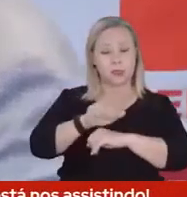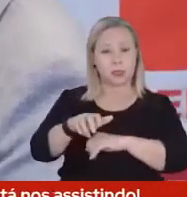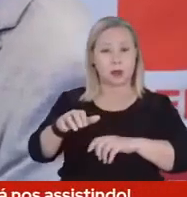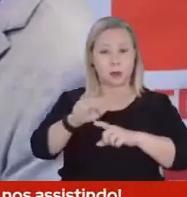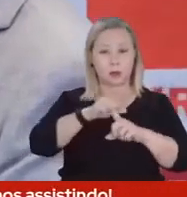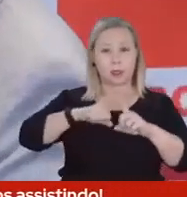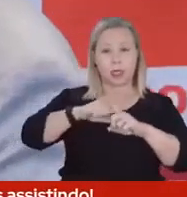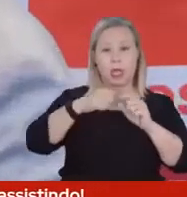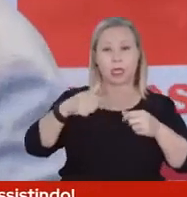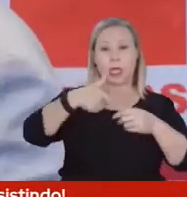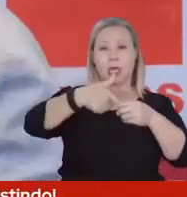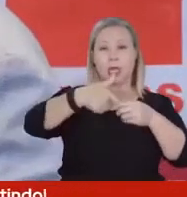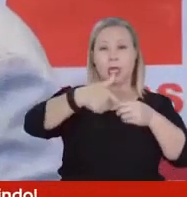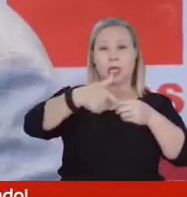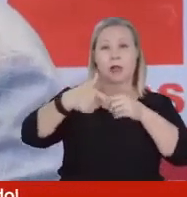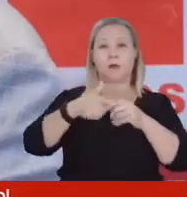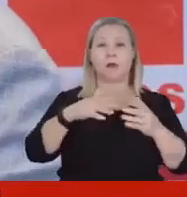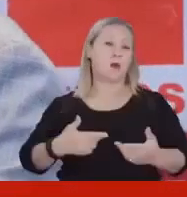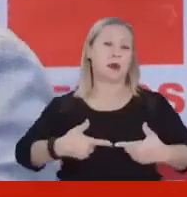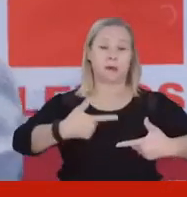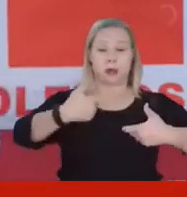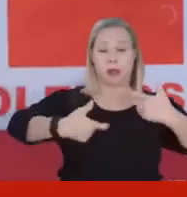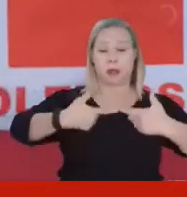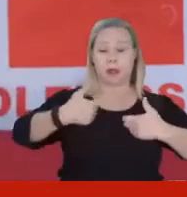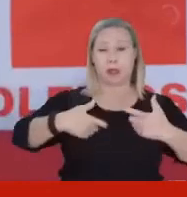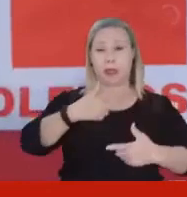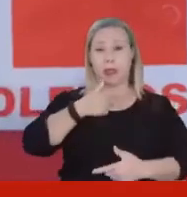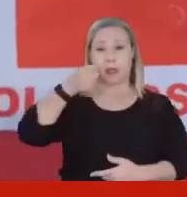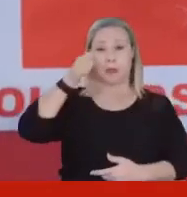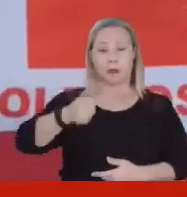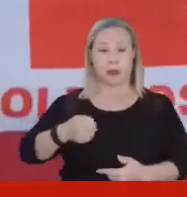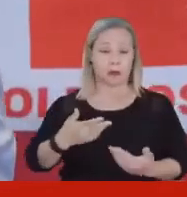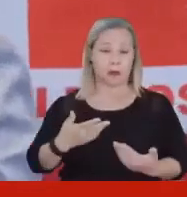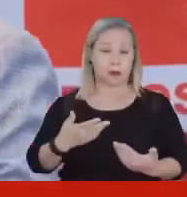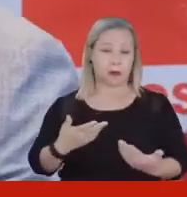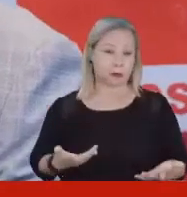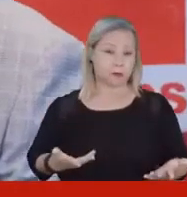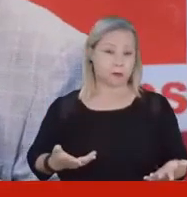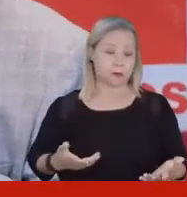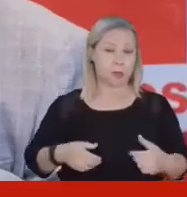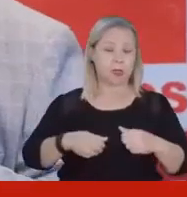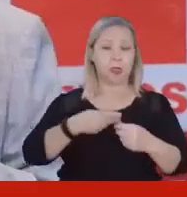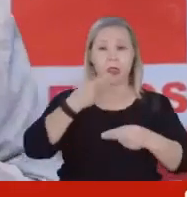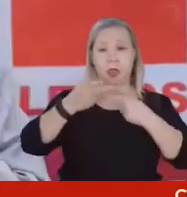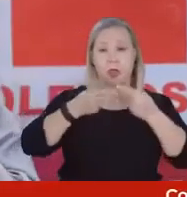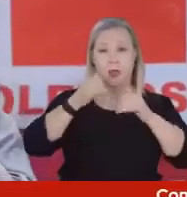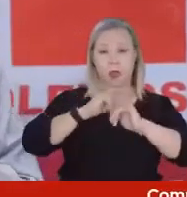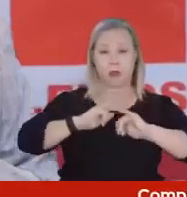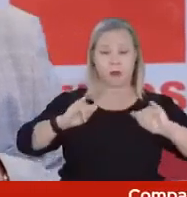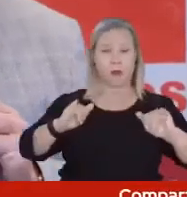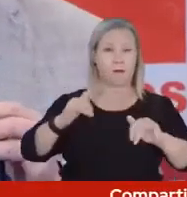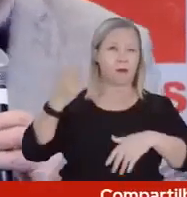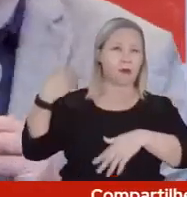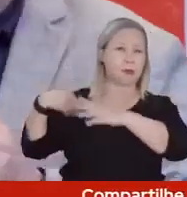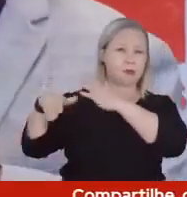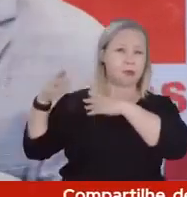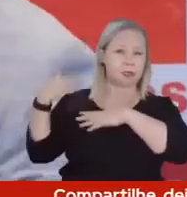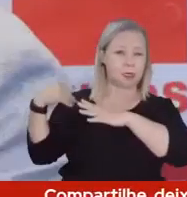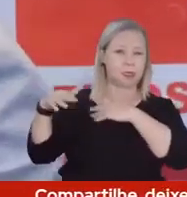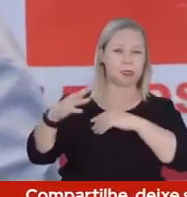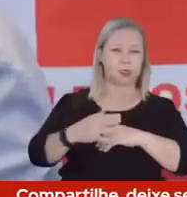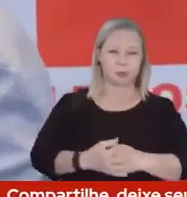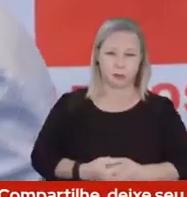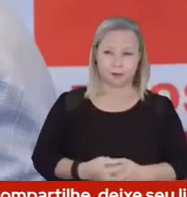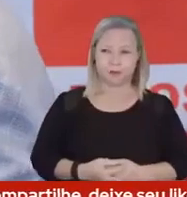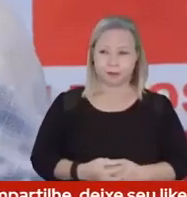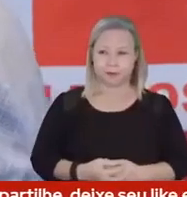da guerra da Ucrânia. Eu estava dizendo outro dia, eu não sei se você estava na reunião, o petróleo chegou